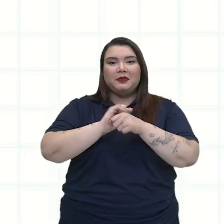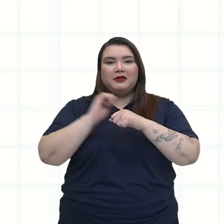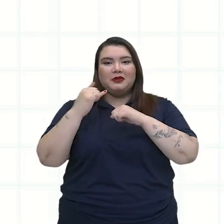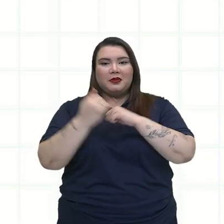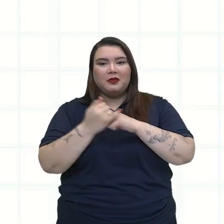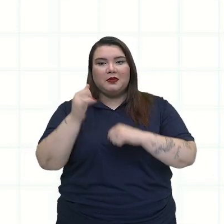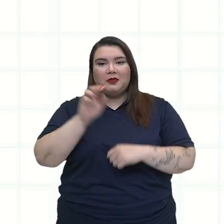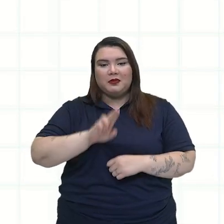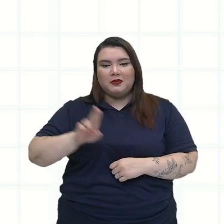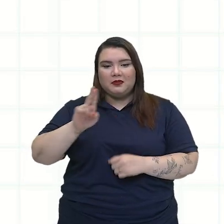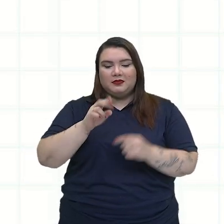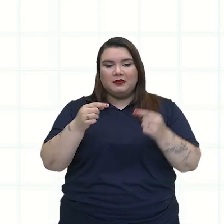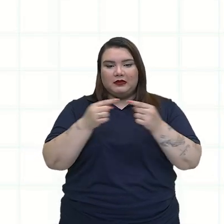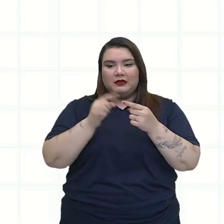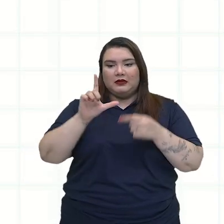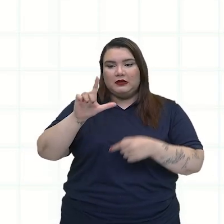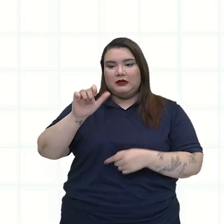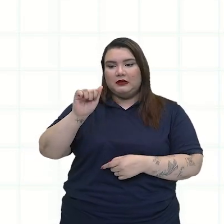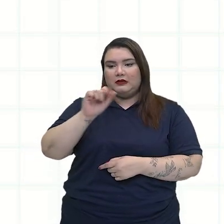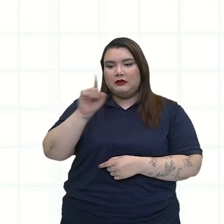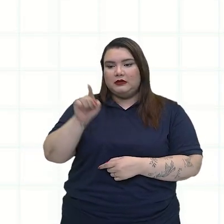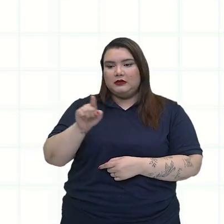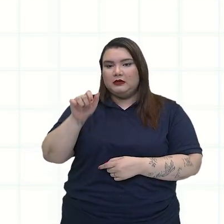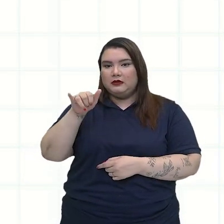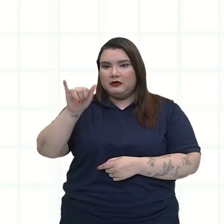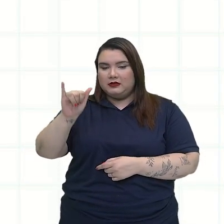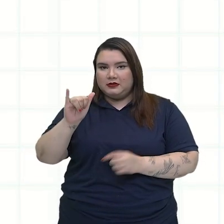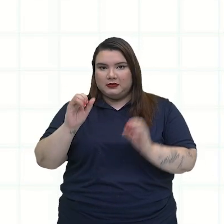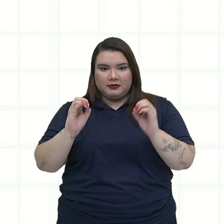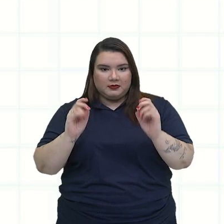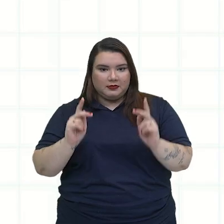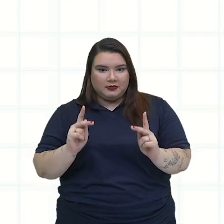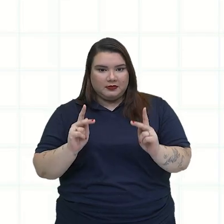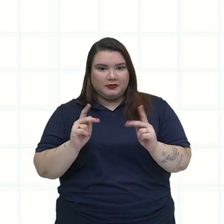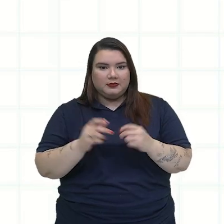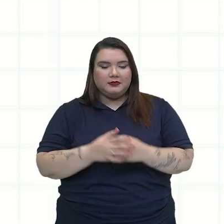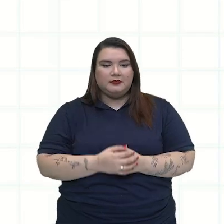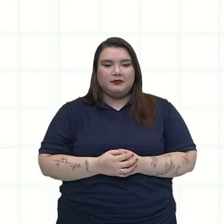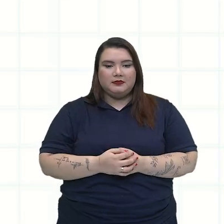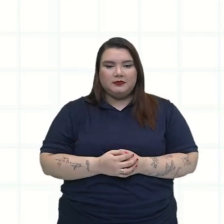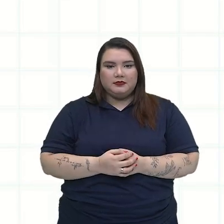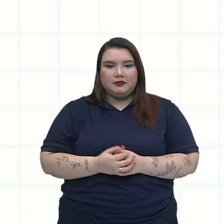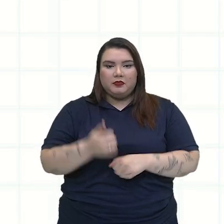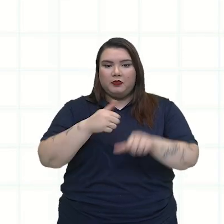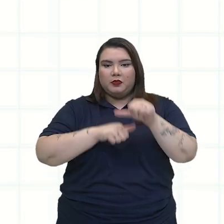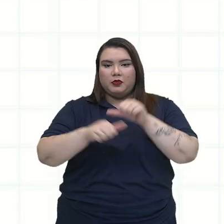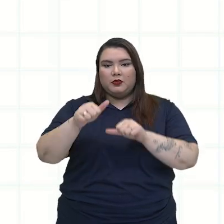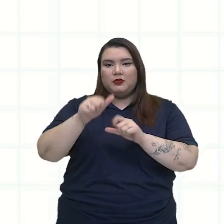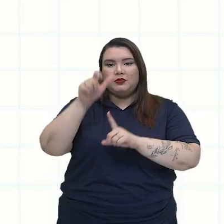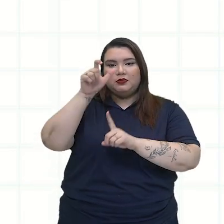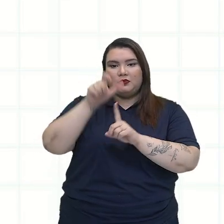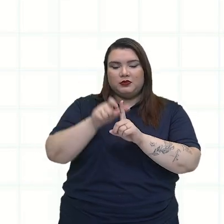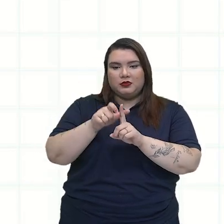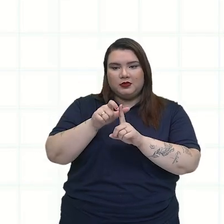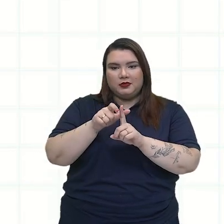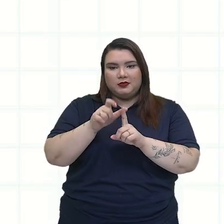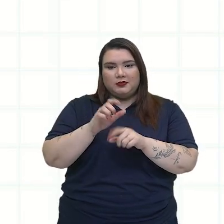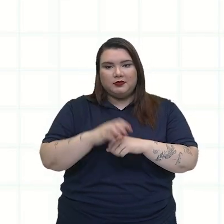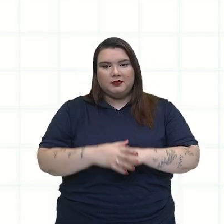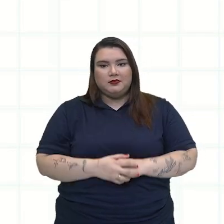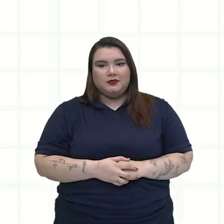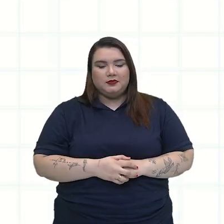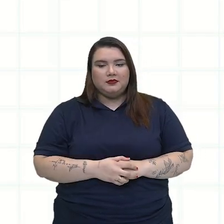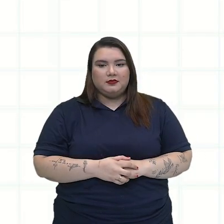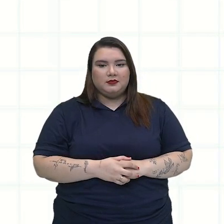vamos usar é o lazy, lazy, certo? Vamos mudar aqui o sujeito? Vamos